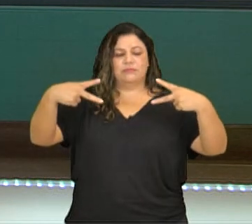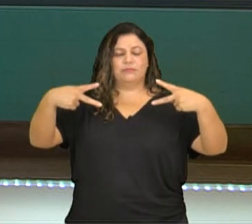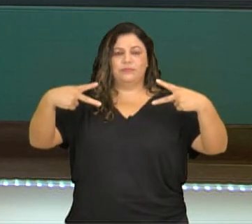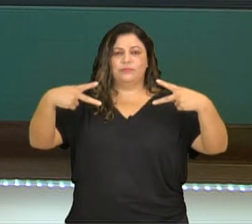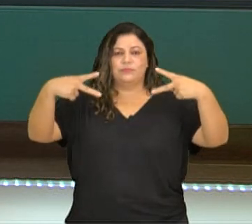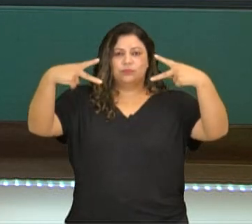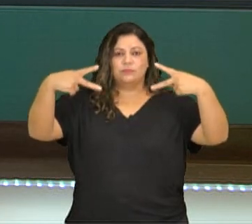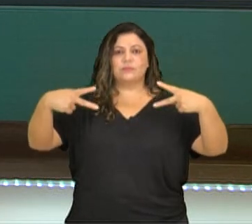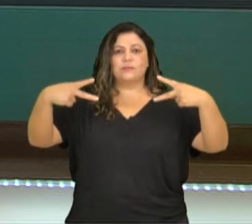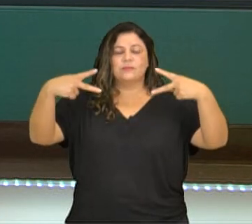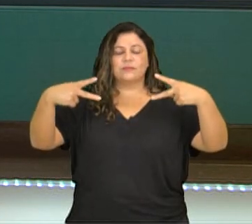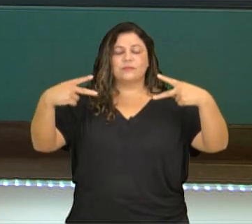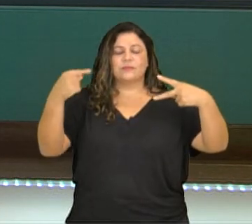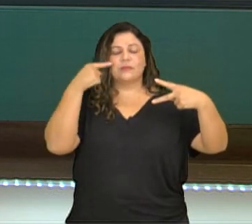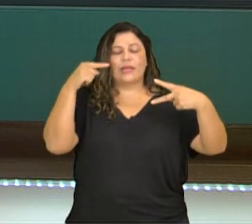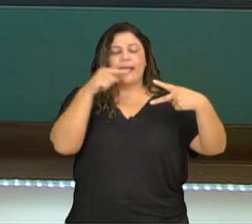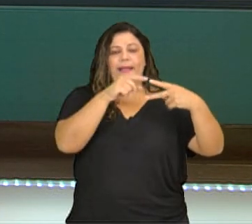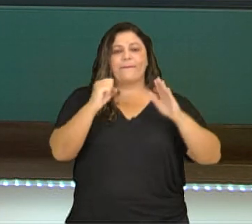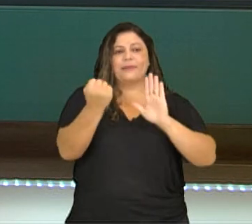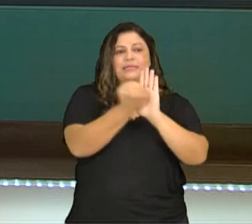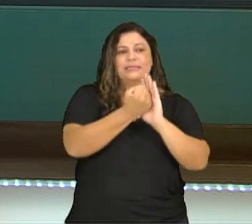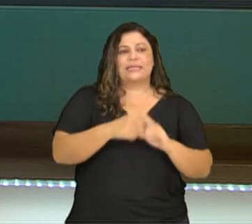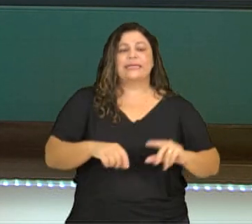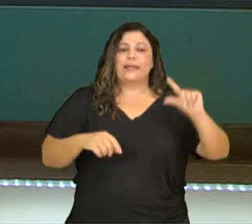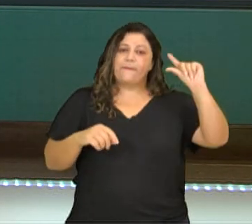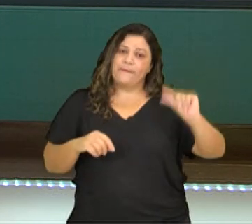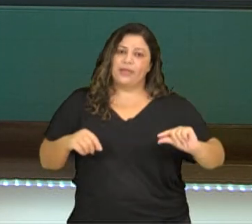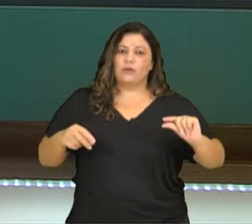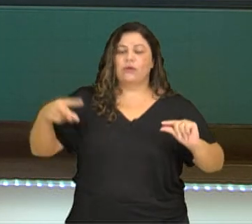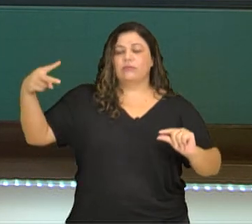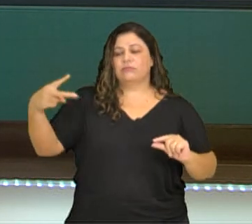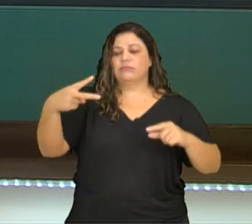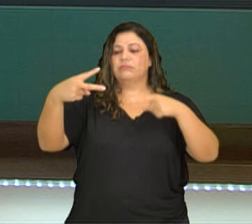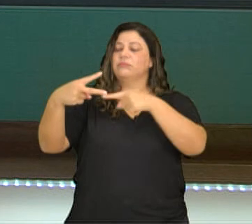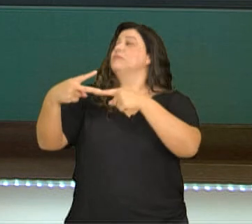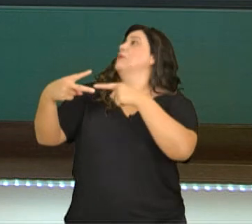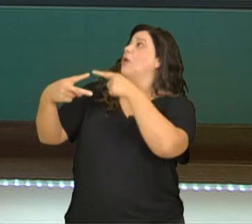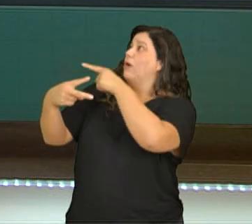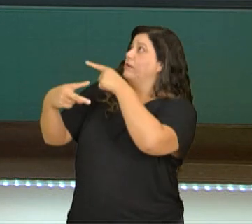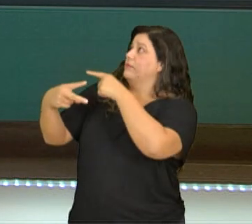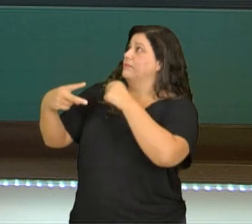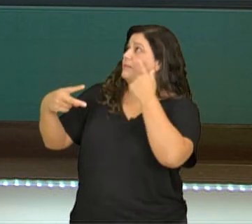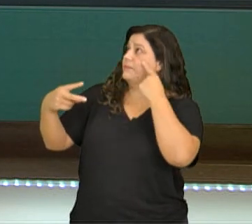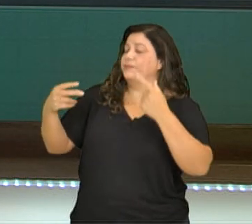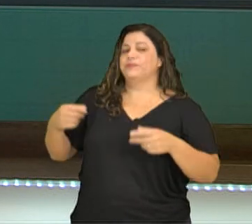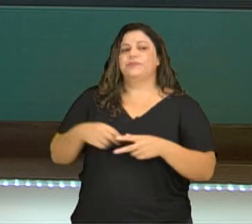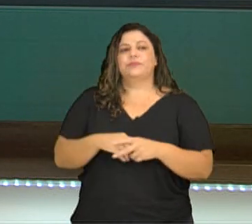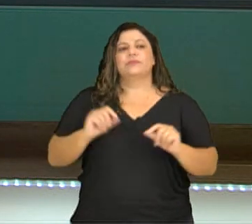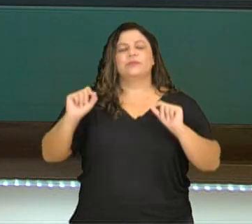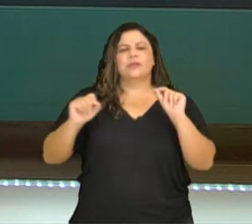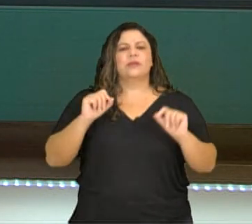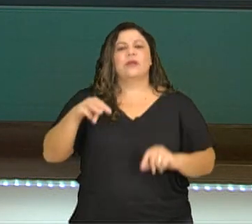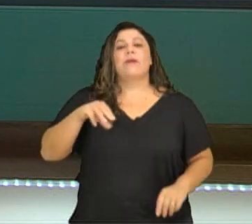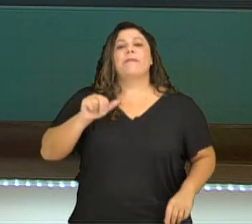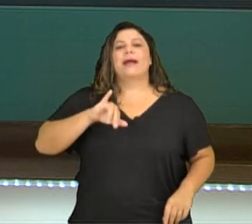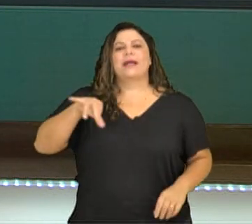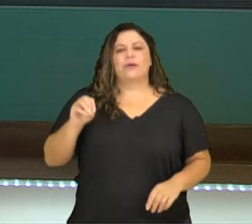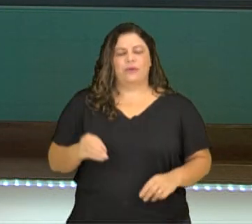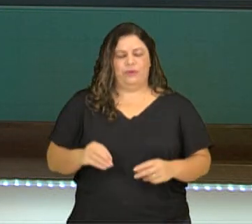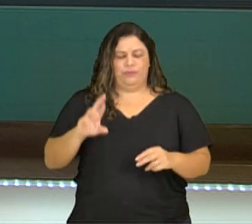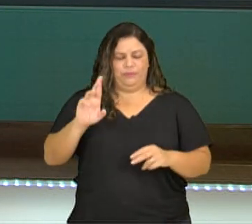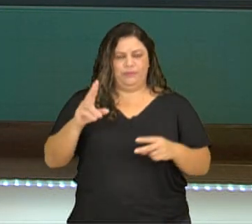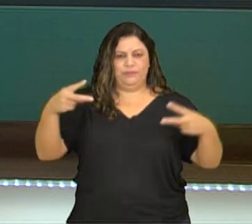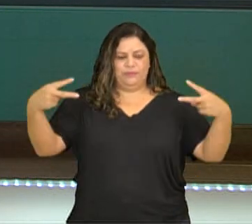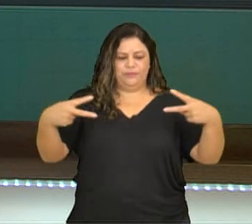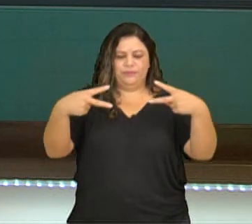esse sinal representa o símbolo de menor e esse daqui significa, representa o símbolo de